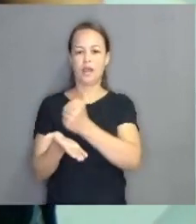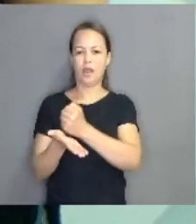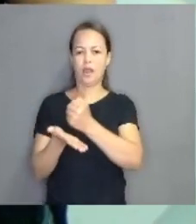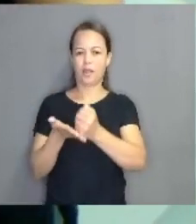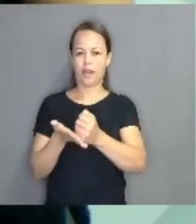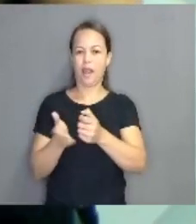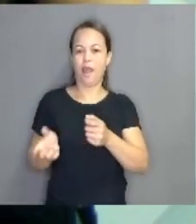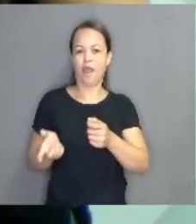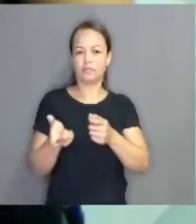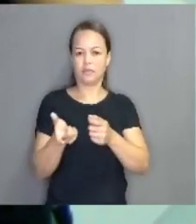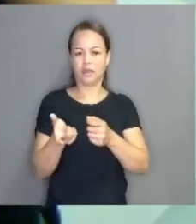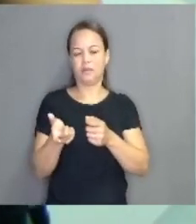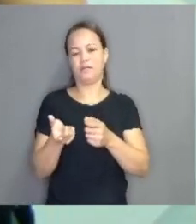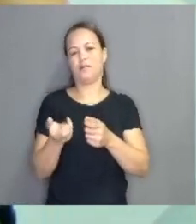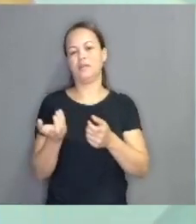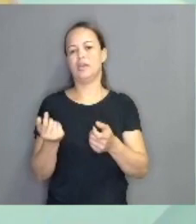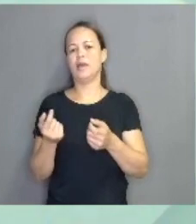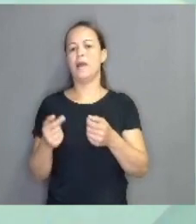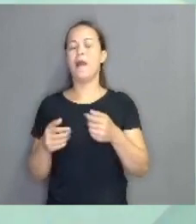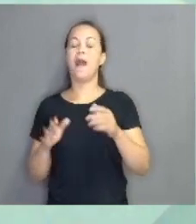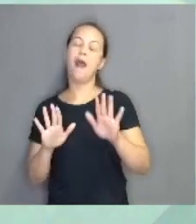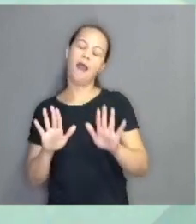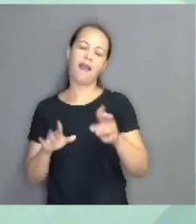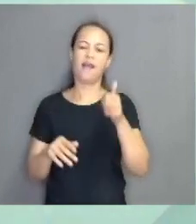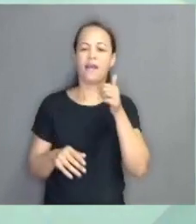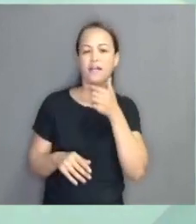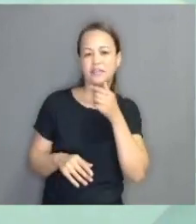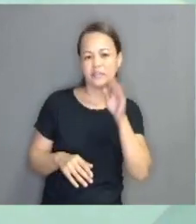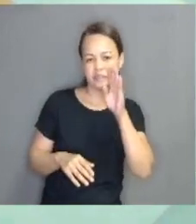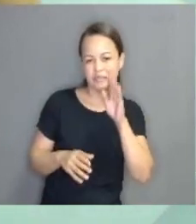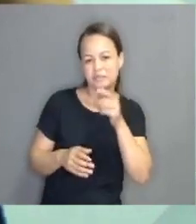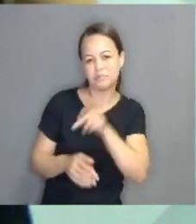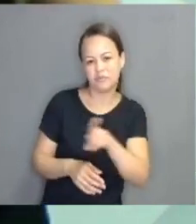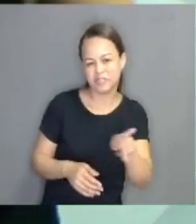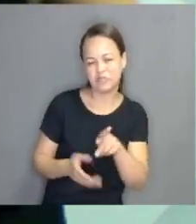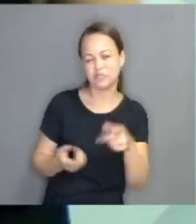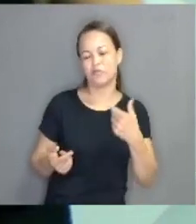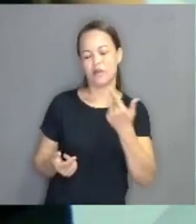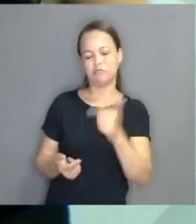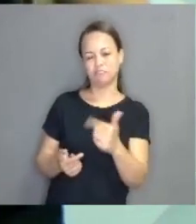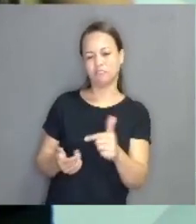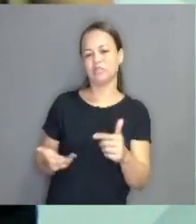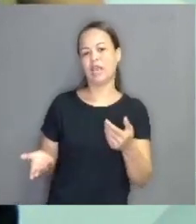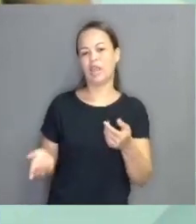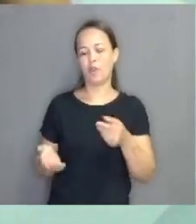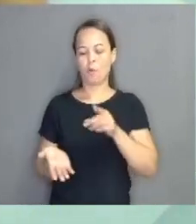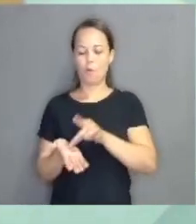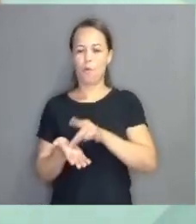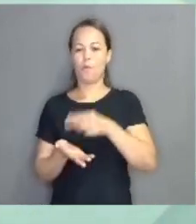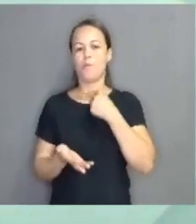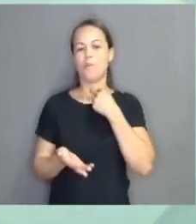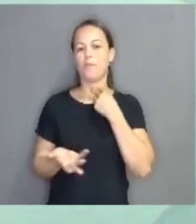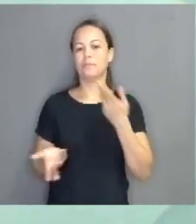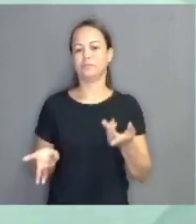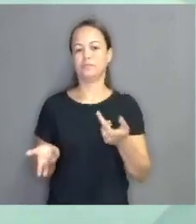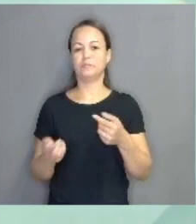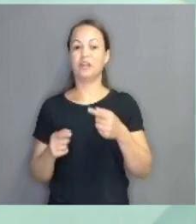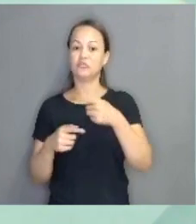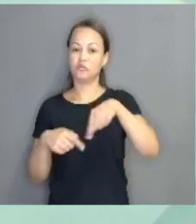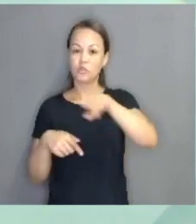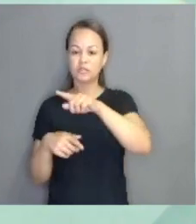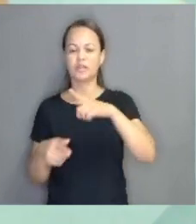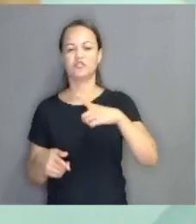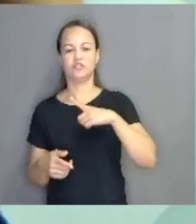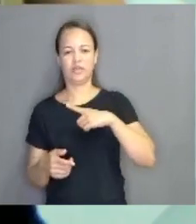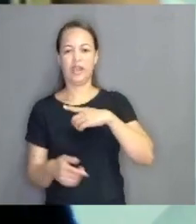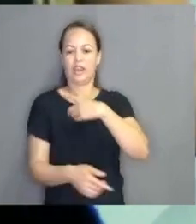não tenho carteira de habilitação porque eu não posso dirigir. É verdade, mas vocês têm outros documentos. Você tem a carteira de vacinação, que